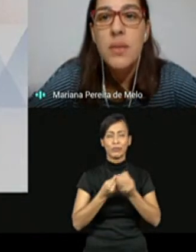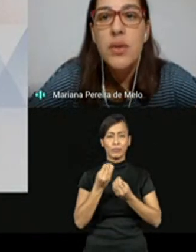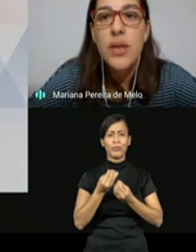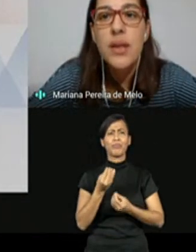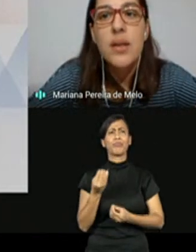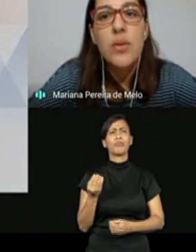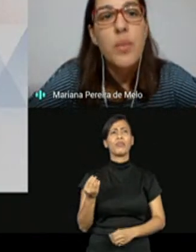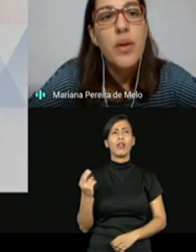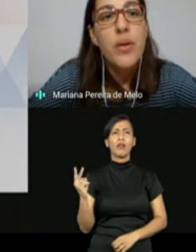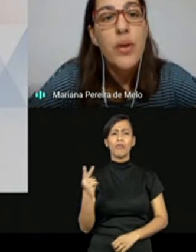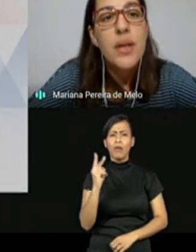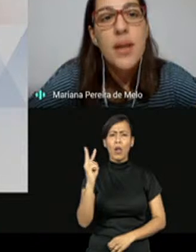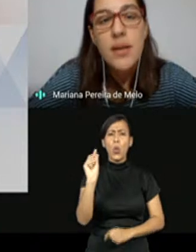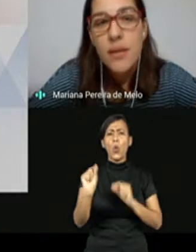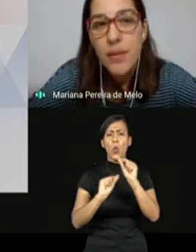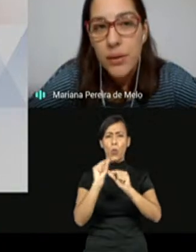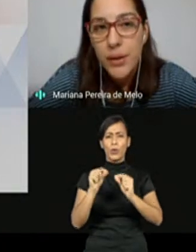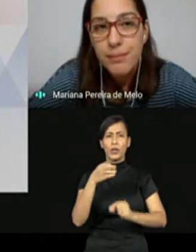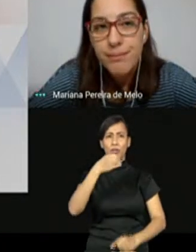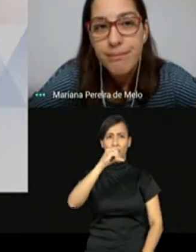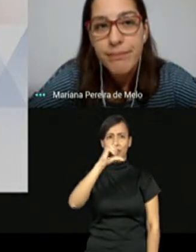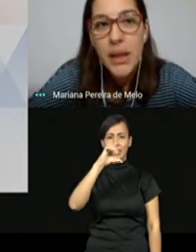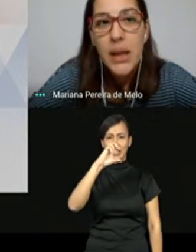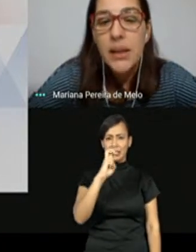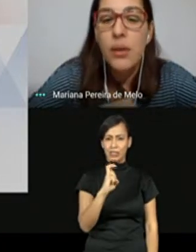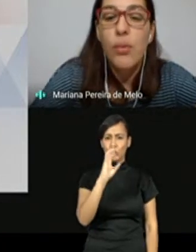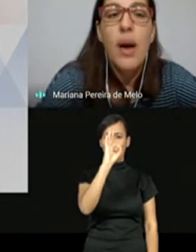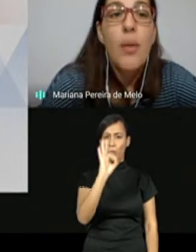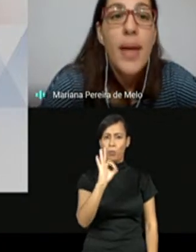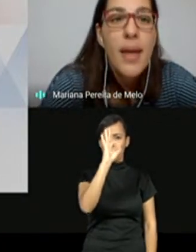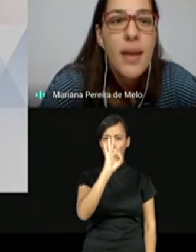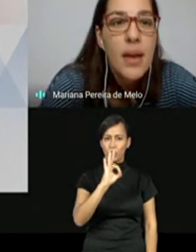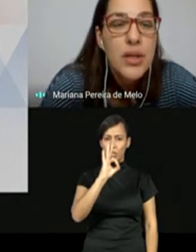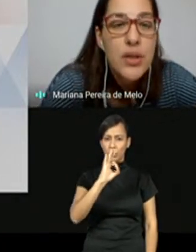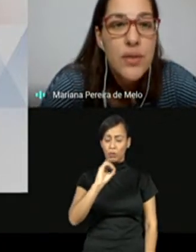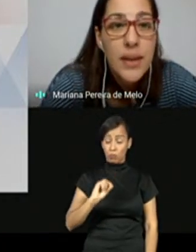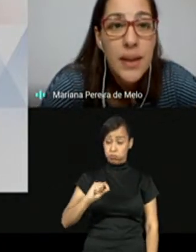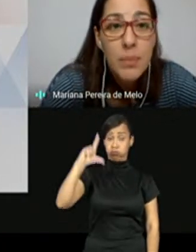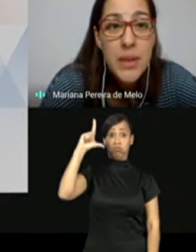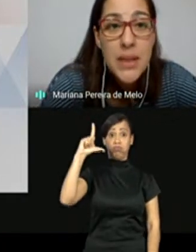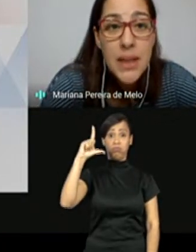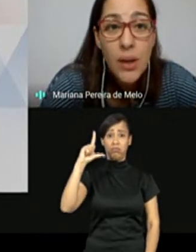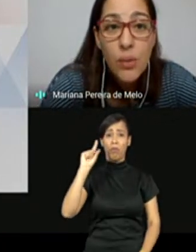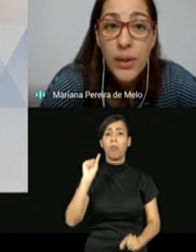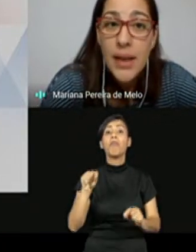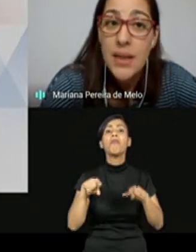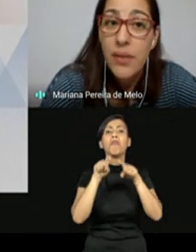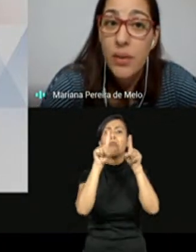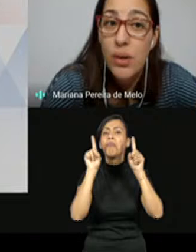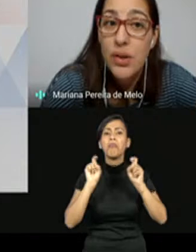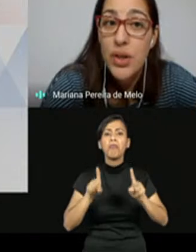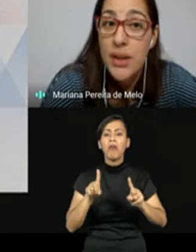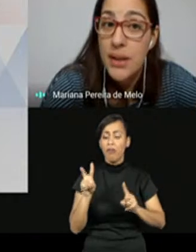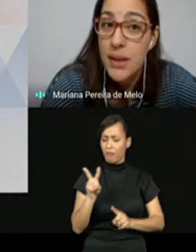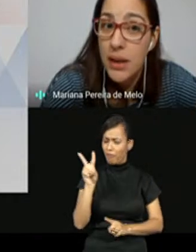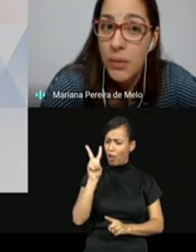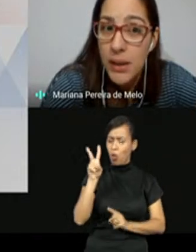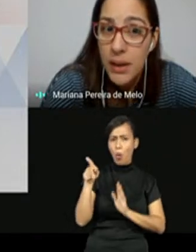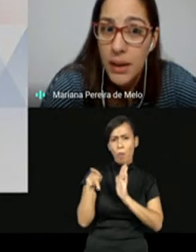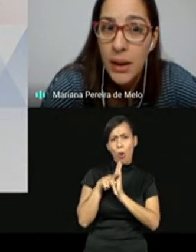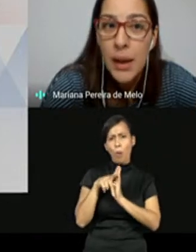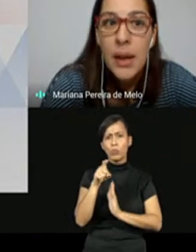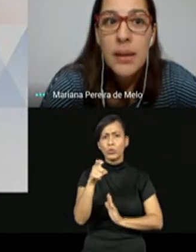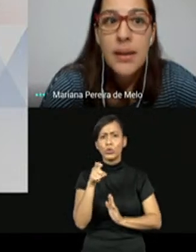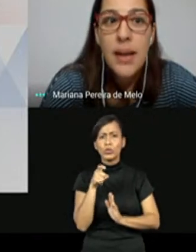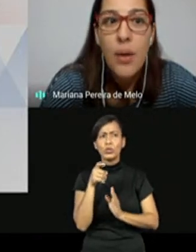95% das medidas são superiores a esse valor? Então, qual é? A gente vai ter que precisar encontrar esse valor de x